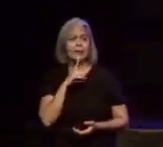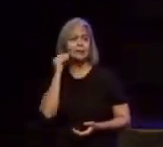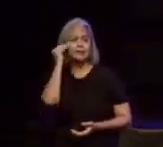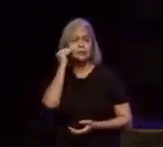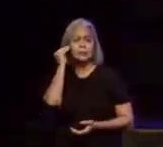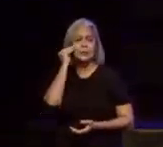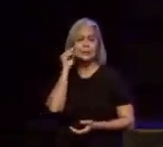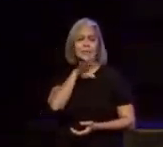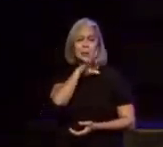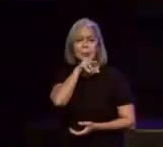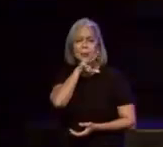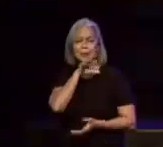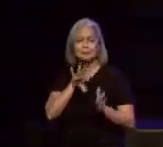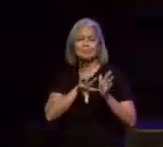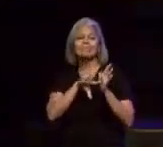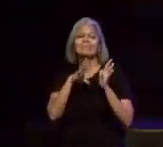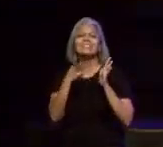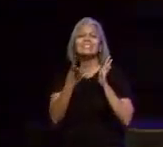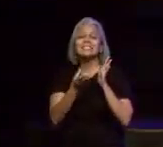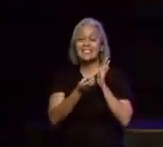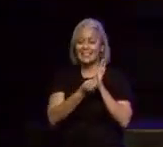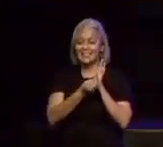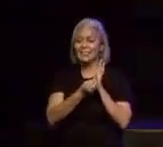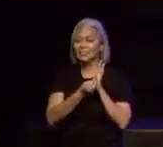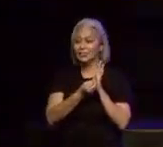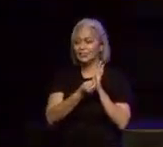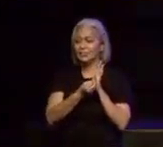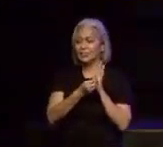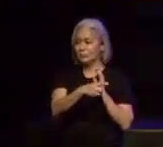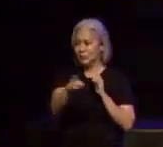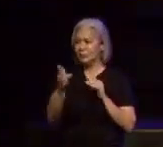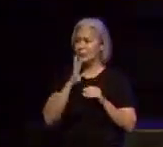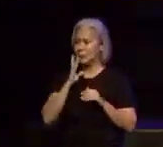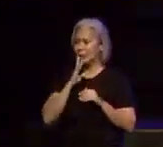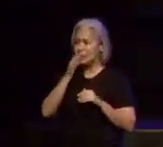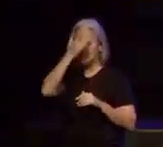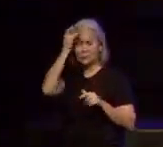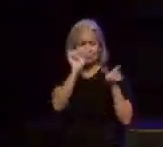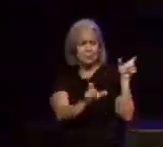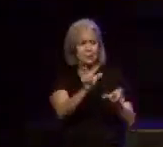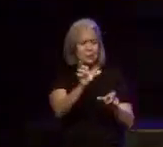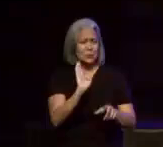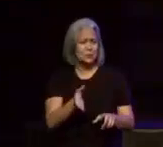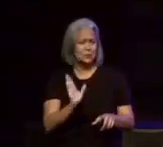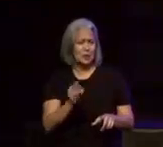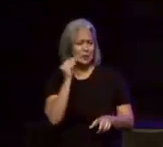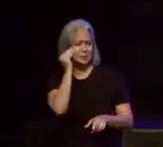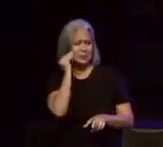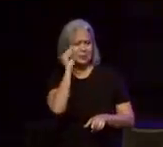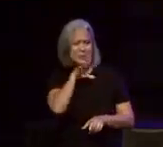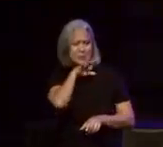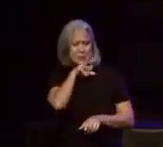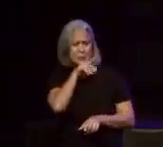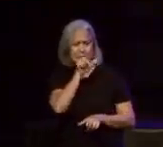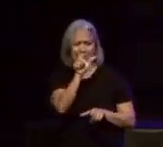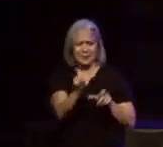experiência ruim na igreja. Quem conhece alguém que já teve uma experiência ruim na igreja? Levanta bem alto a sua mão.